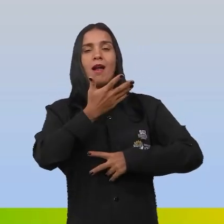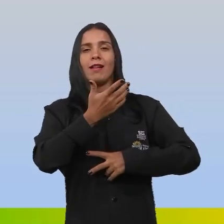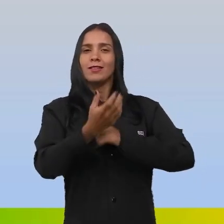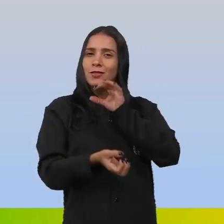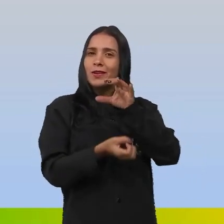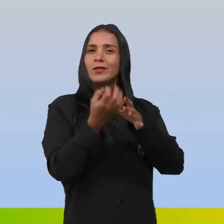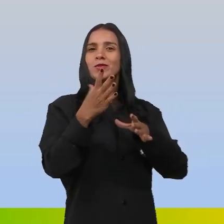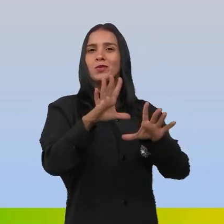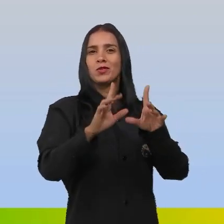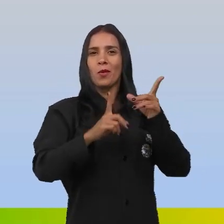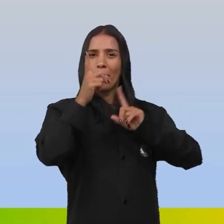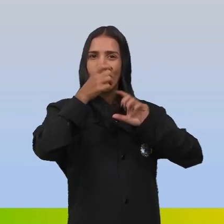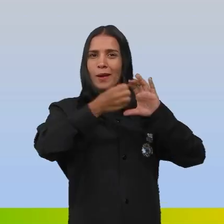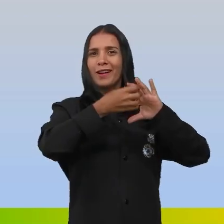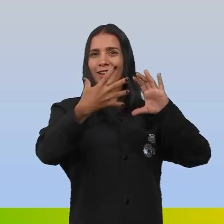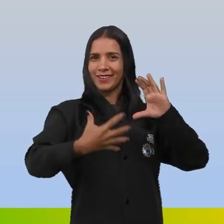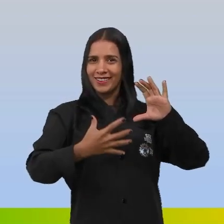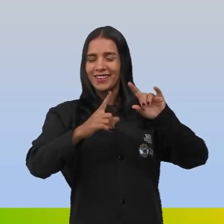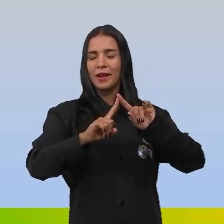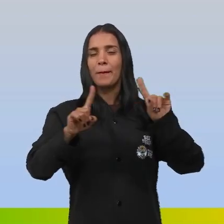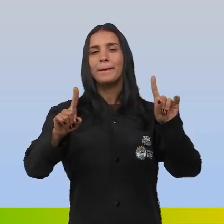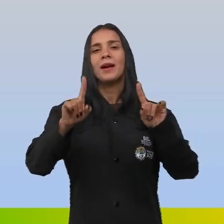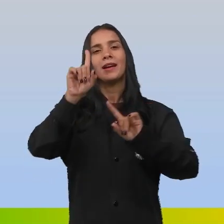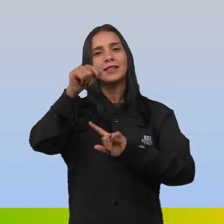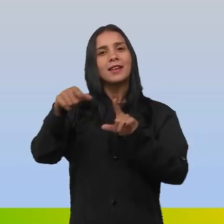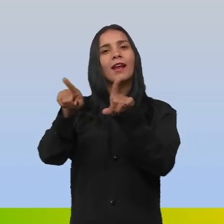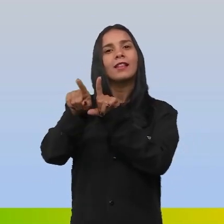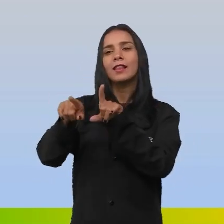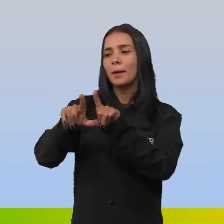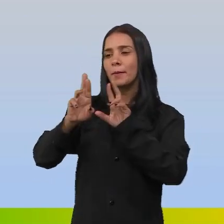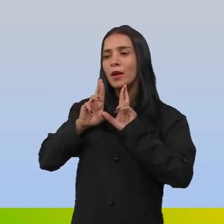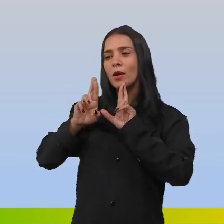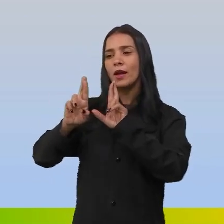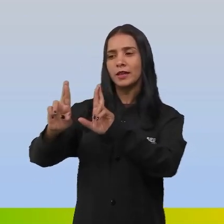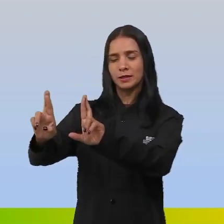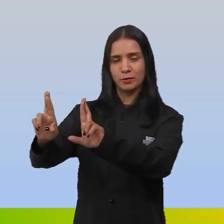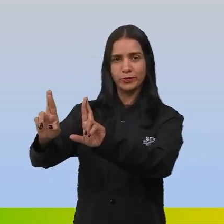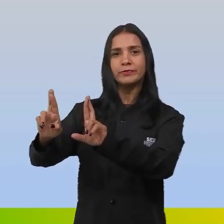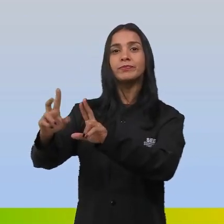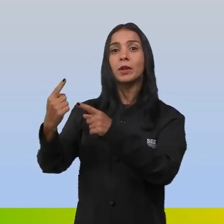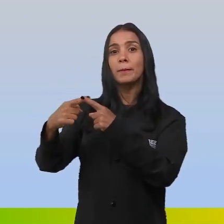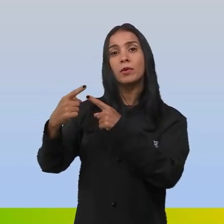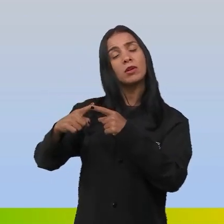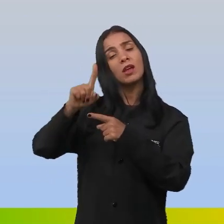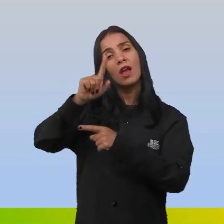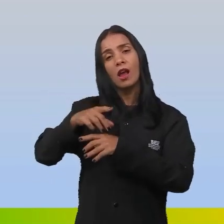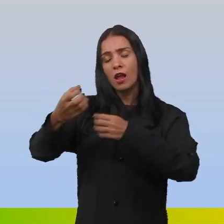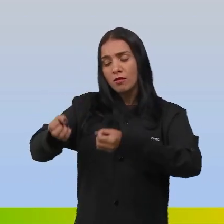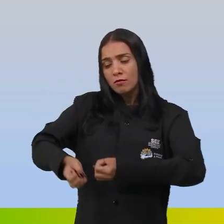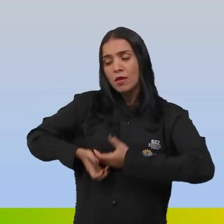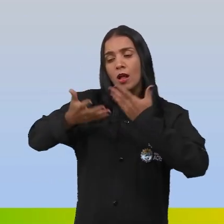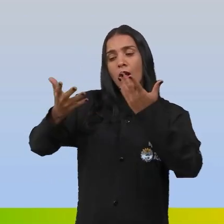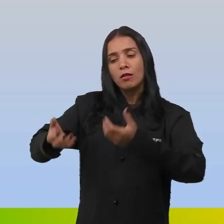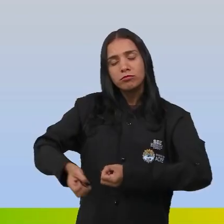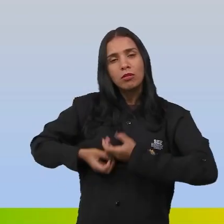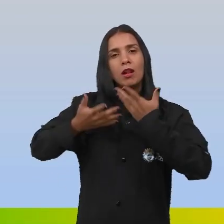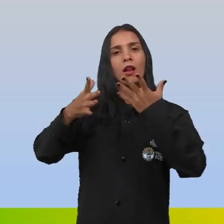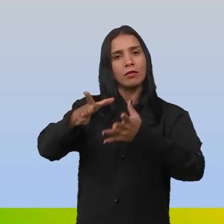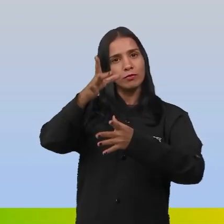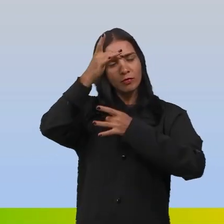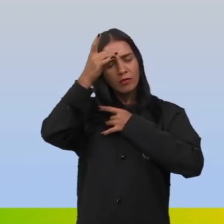essa prática, ela aprimora a capacidade de resposta, principalmente para fluir mesmo a performance ali dos